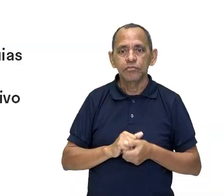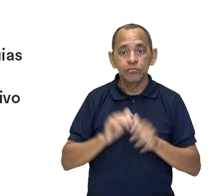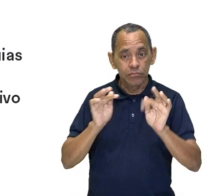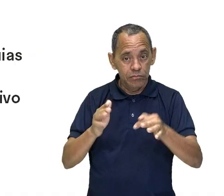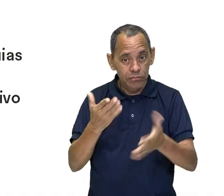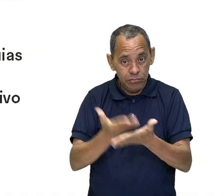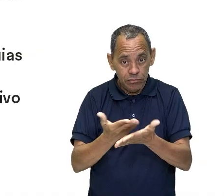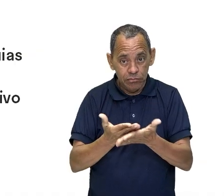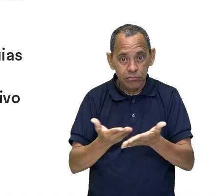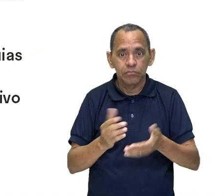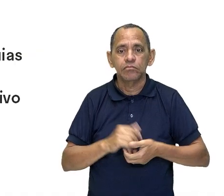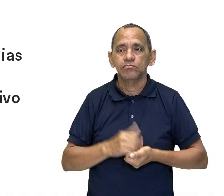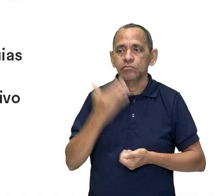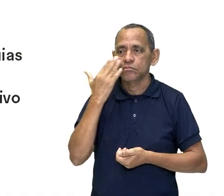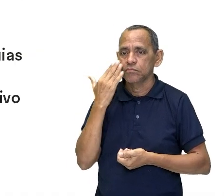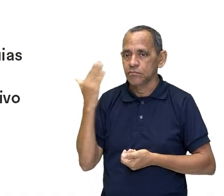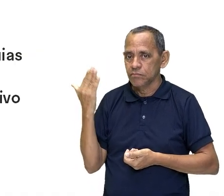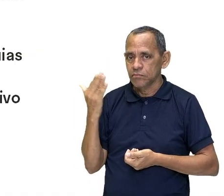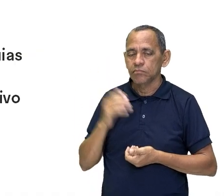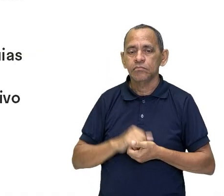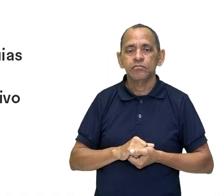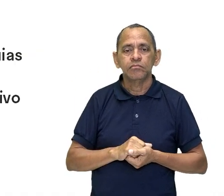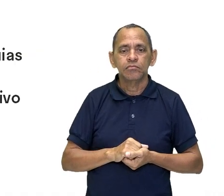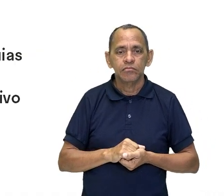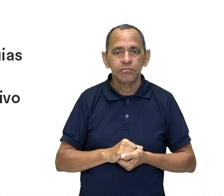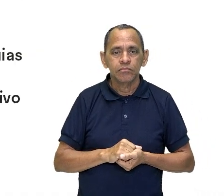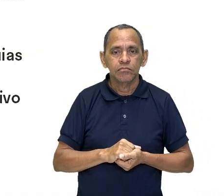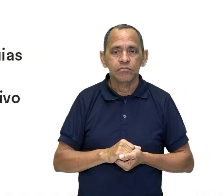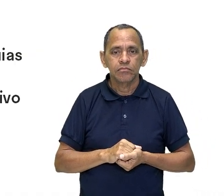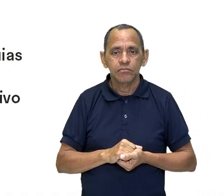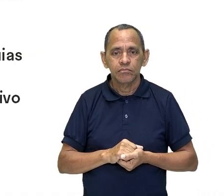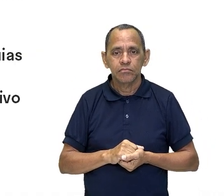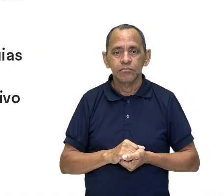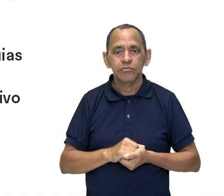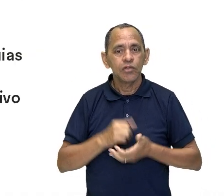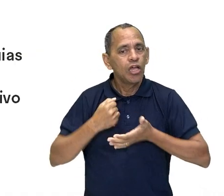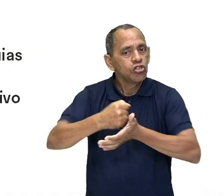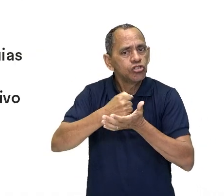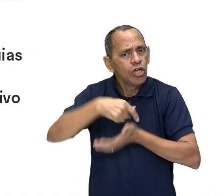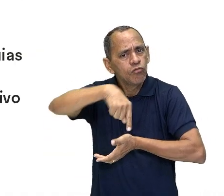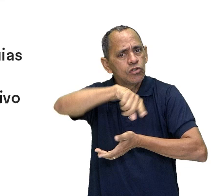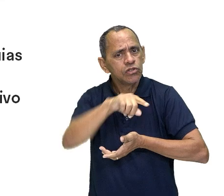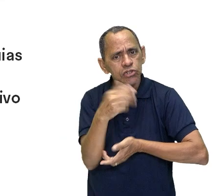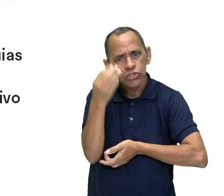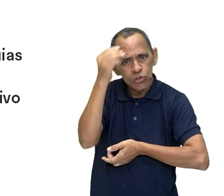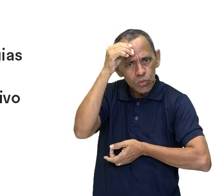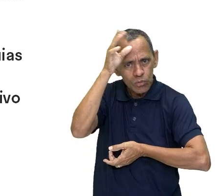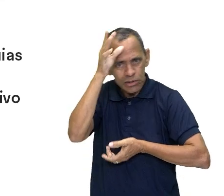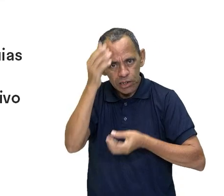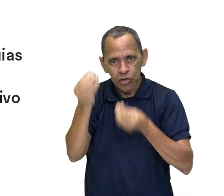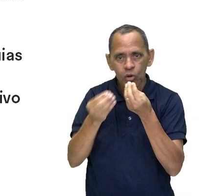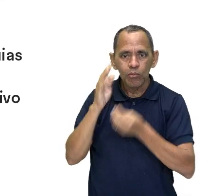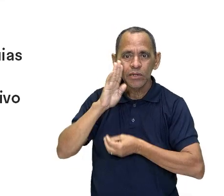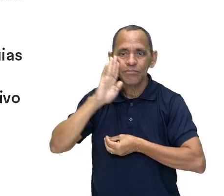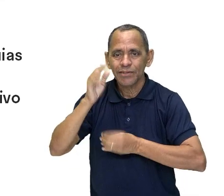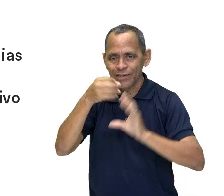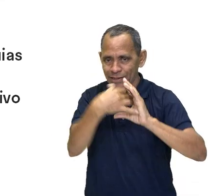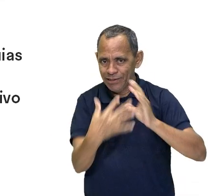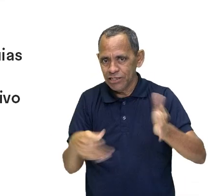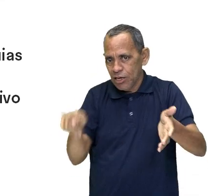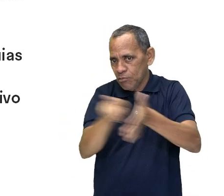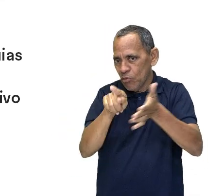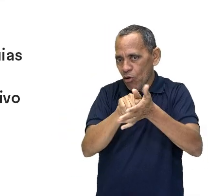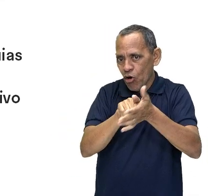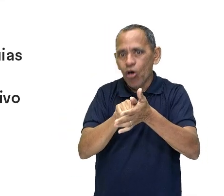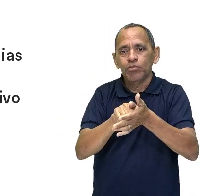aula com um esquema que eu trouxe para vocês aqui, que vai nos ajudar a compreender as principais características da